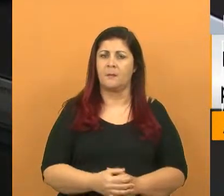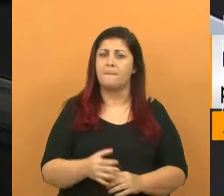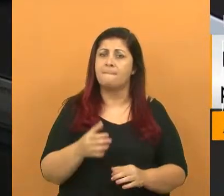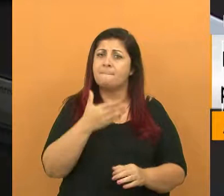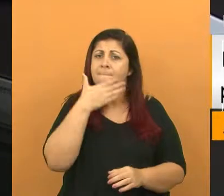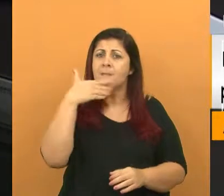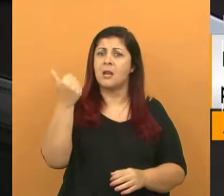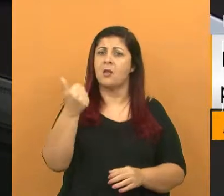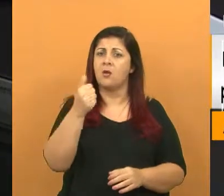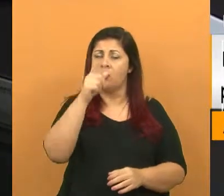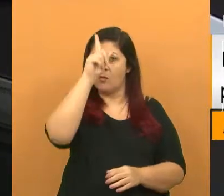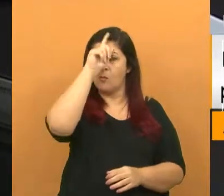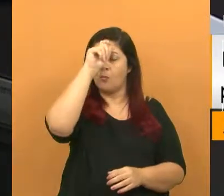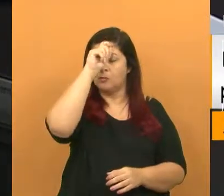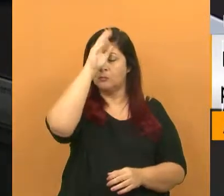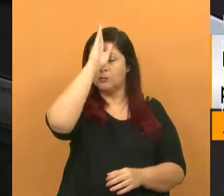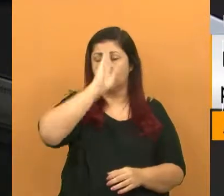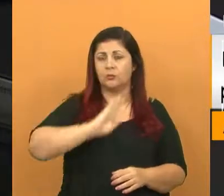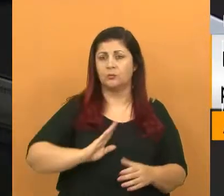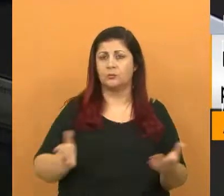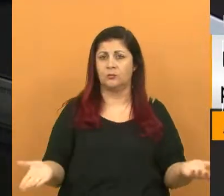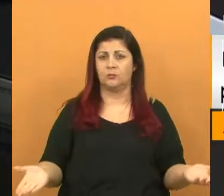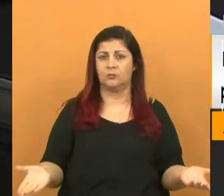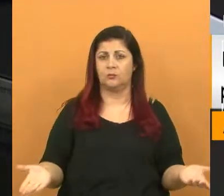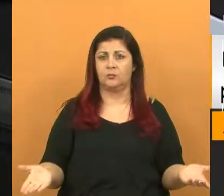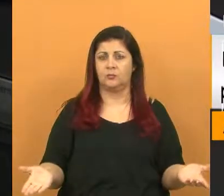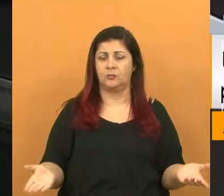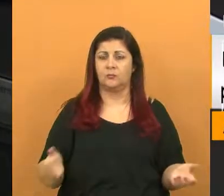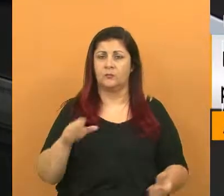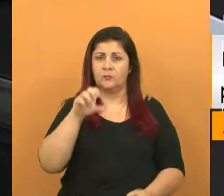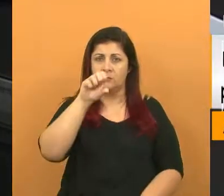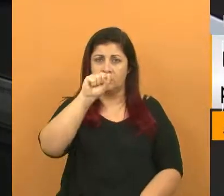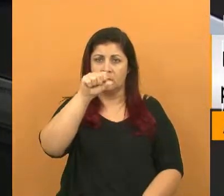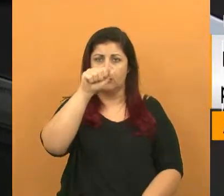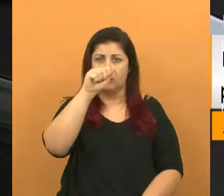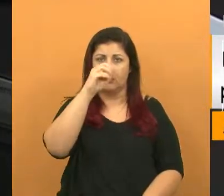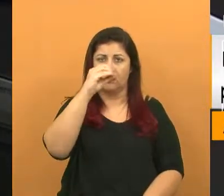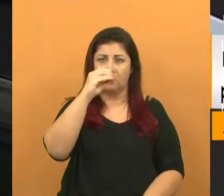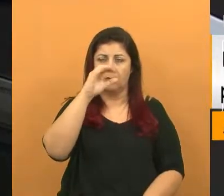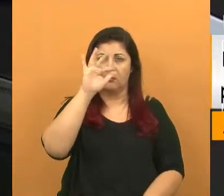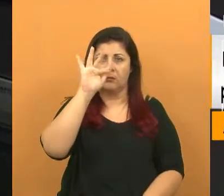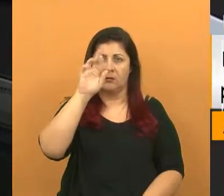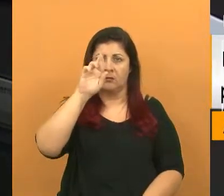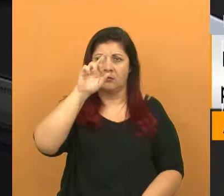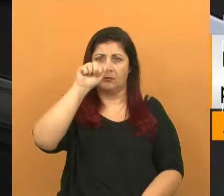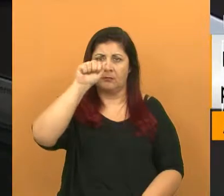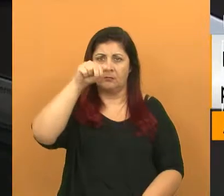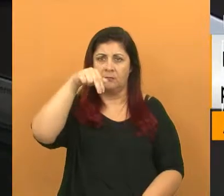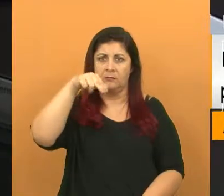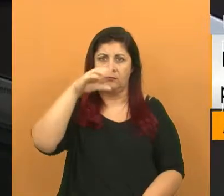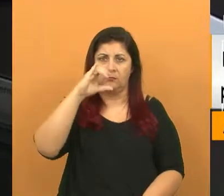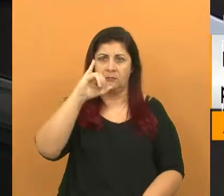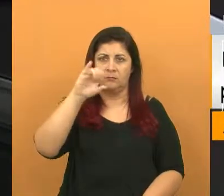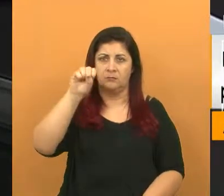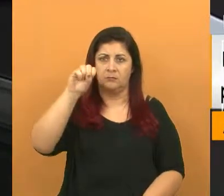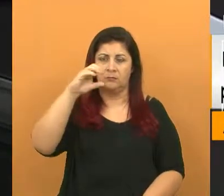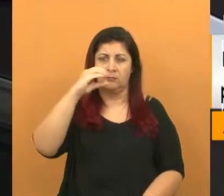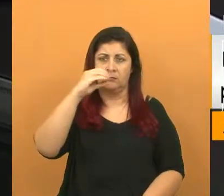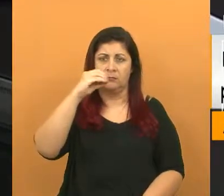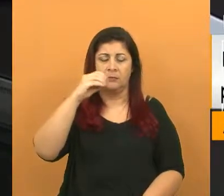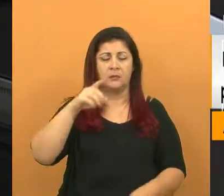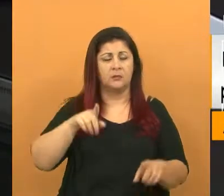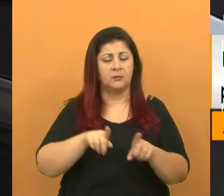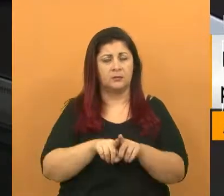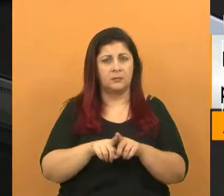estrutura da Santa Casa, explorar mais o São Francisco, que é um hospital referência aqui, né,